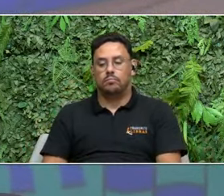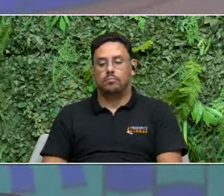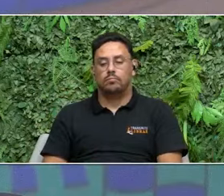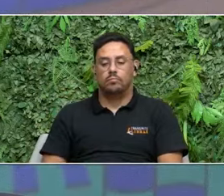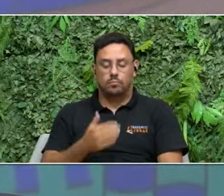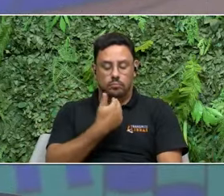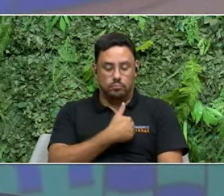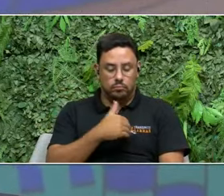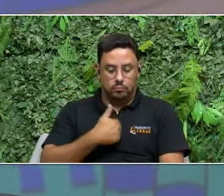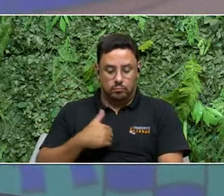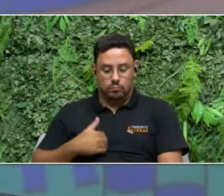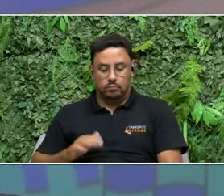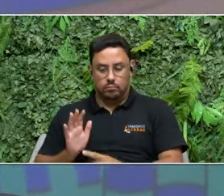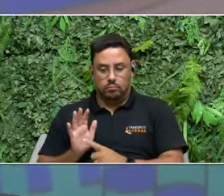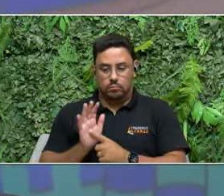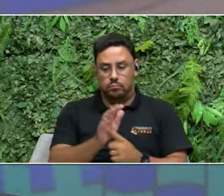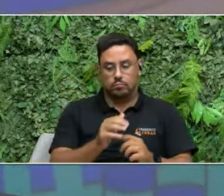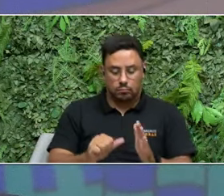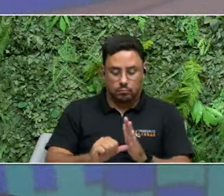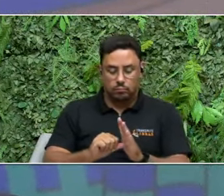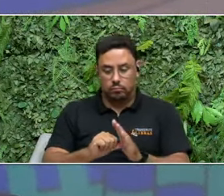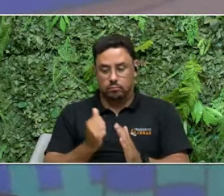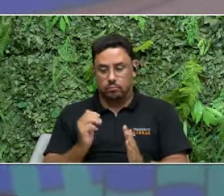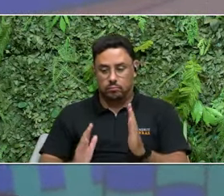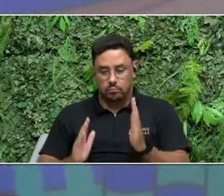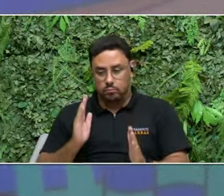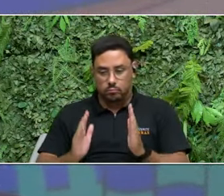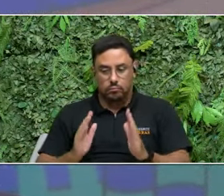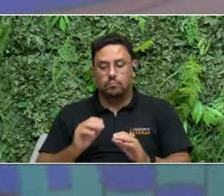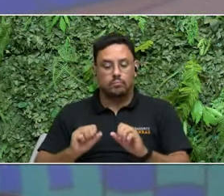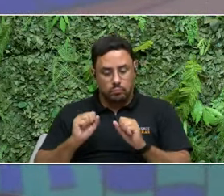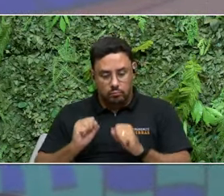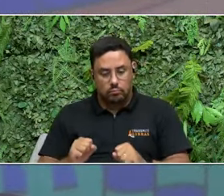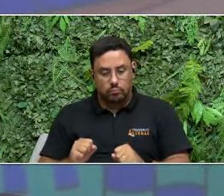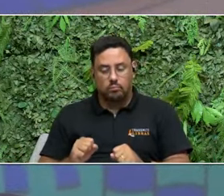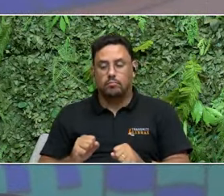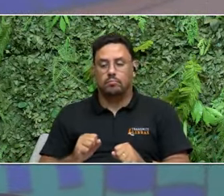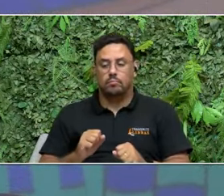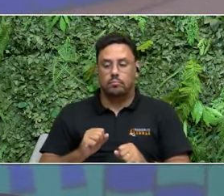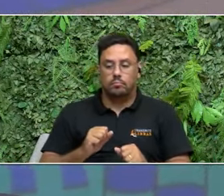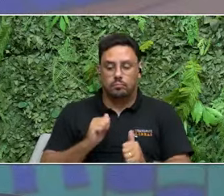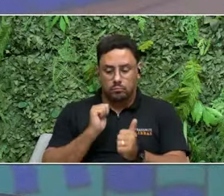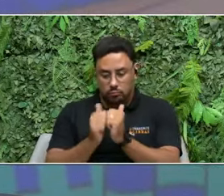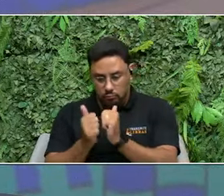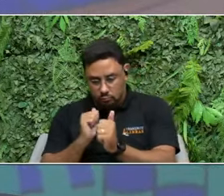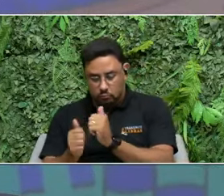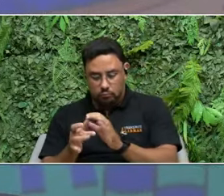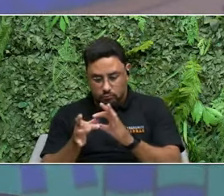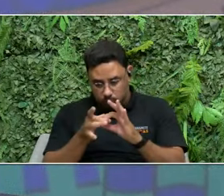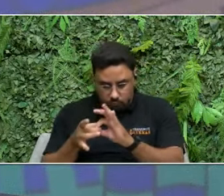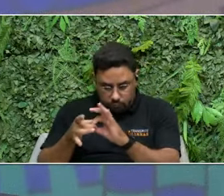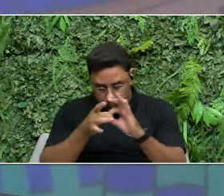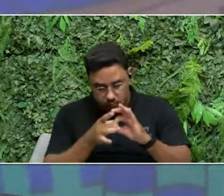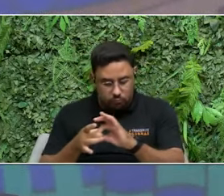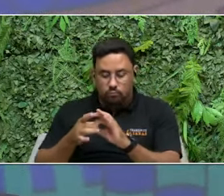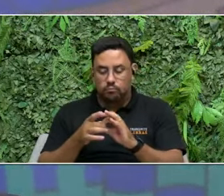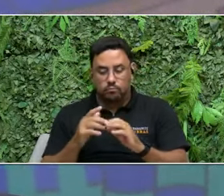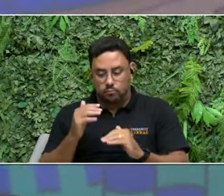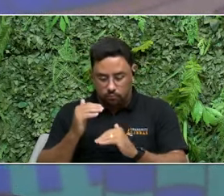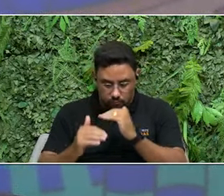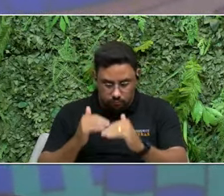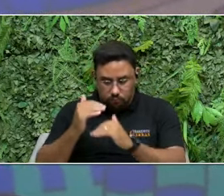Atlético que mostrou um primeiro tempo que pode né ter um futebol envolvente que pode ter um